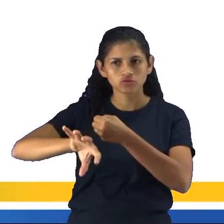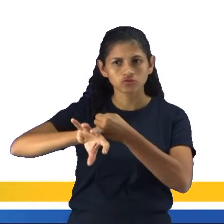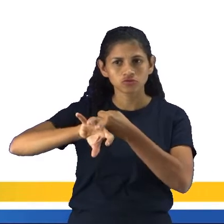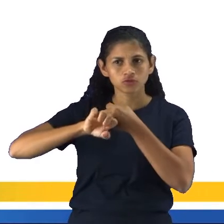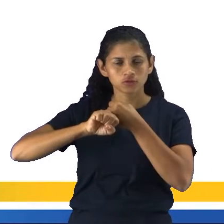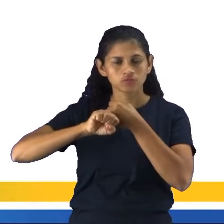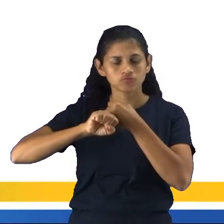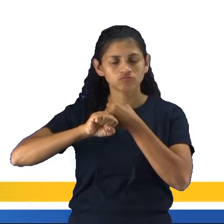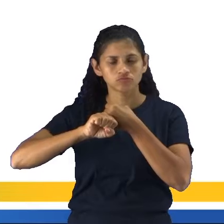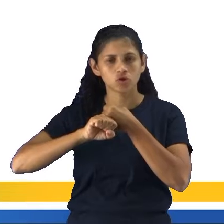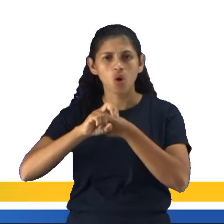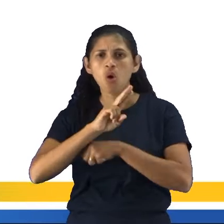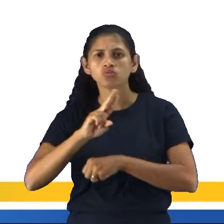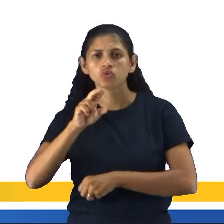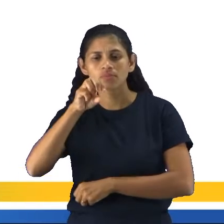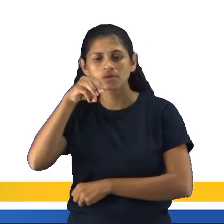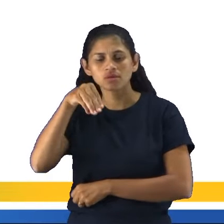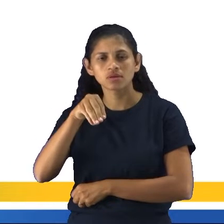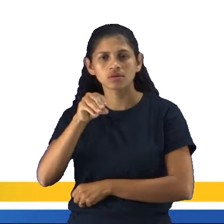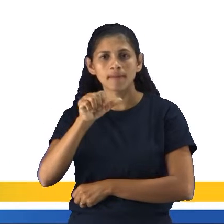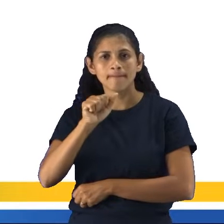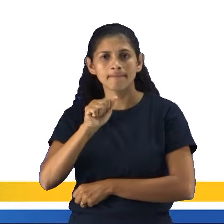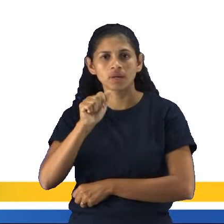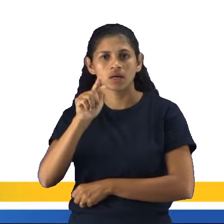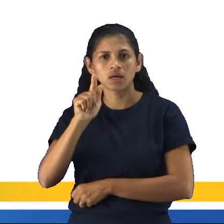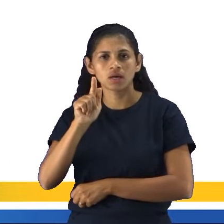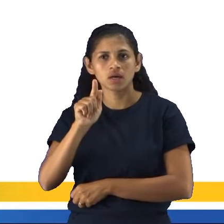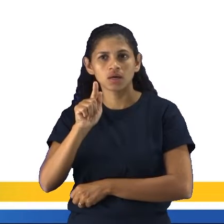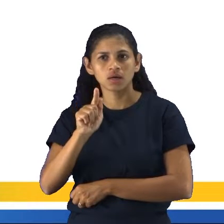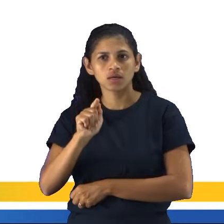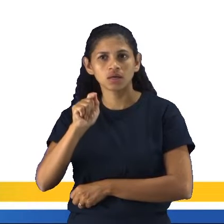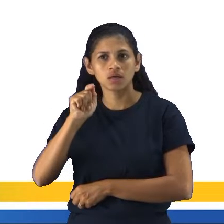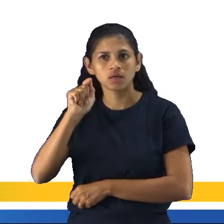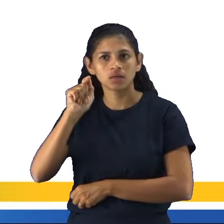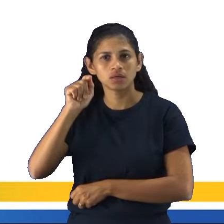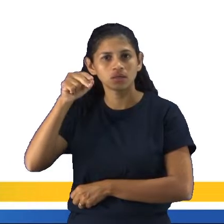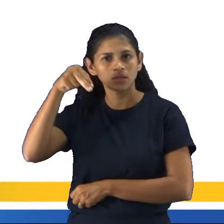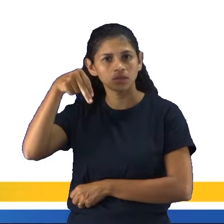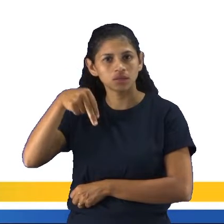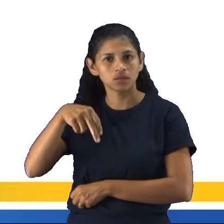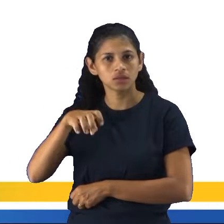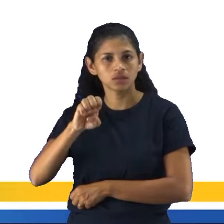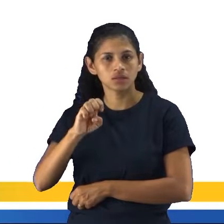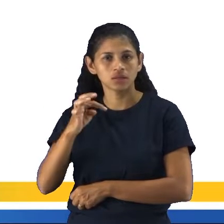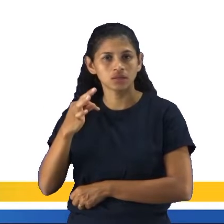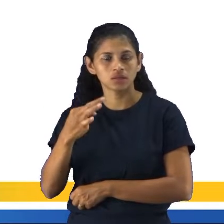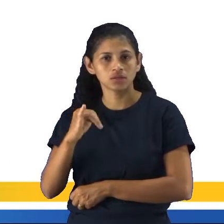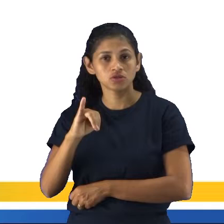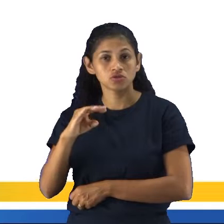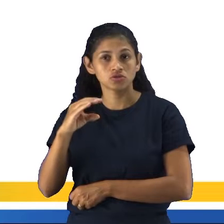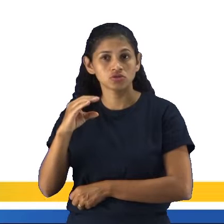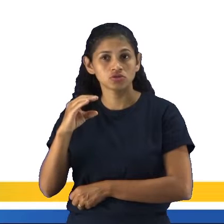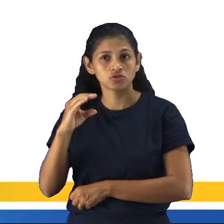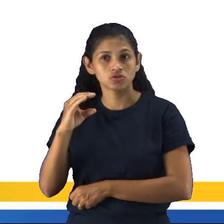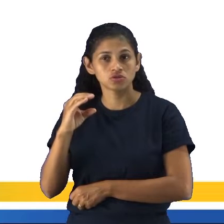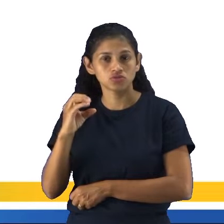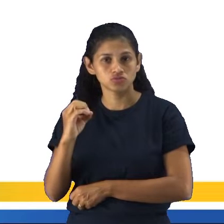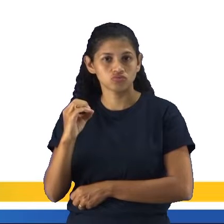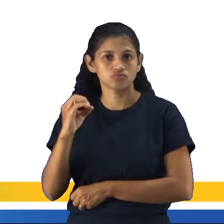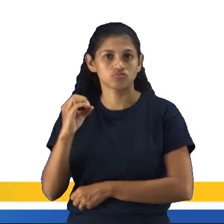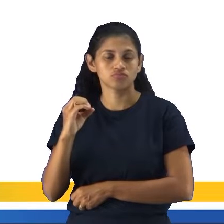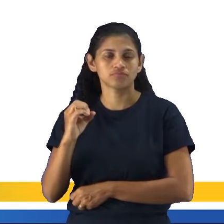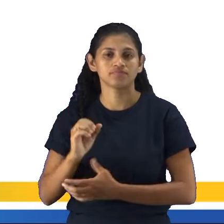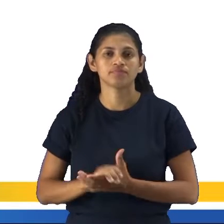materiais magnéticos, né? Todos os materiais que nós conseguimos atrair através de um ímã, eles